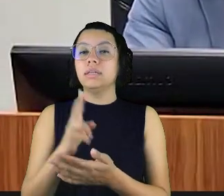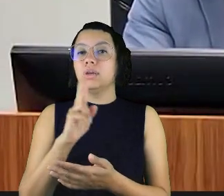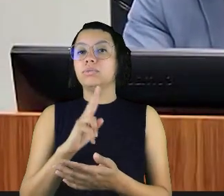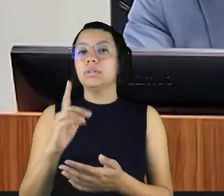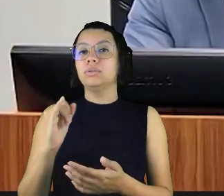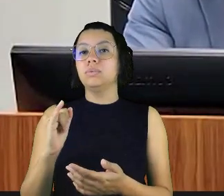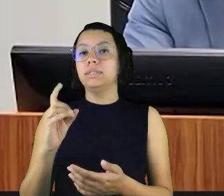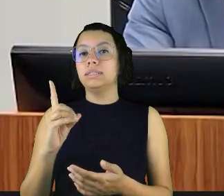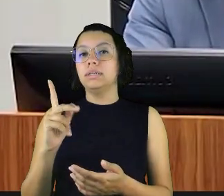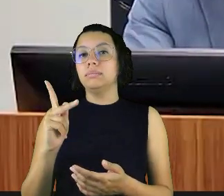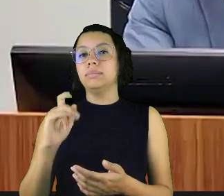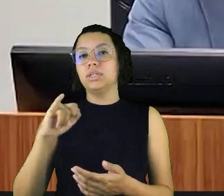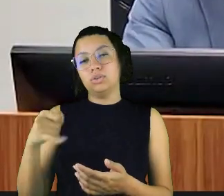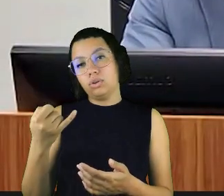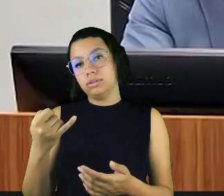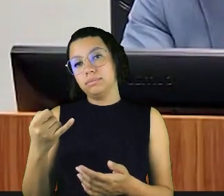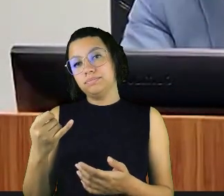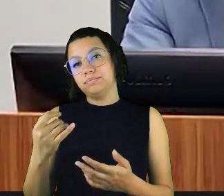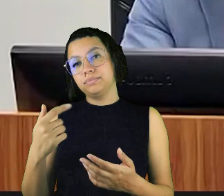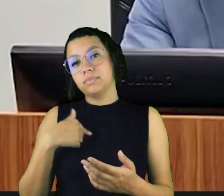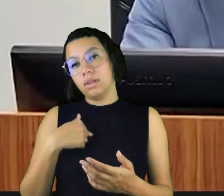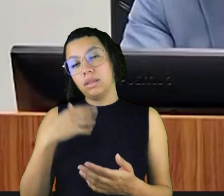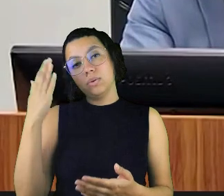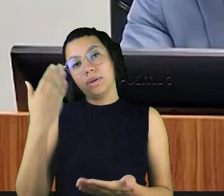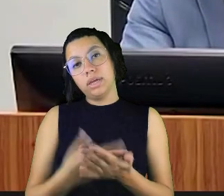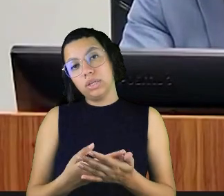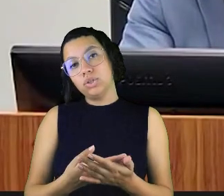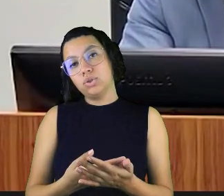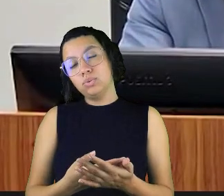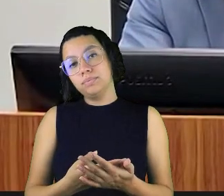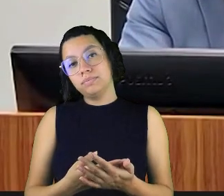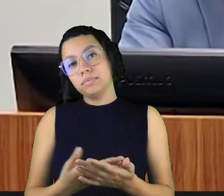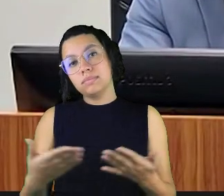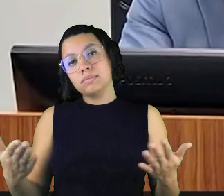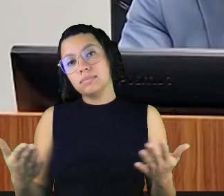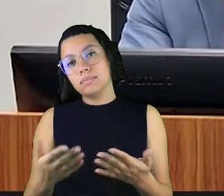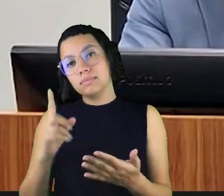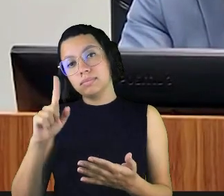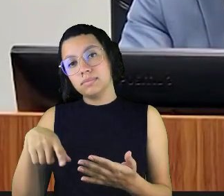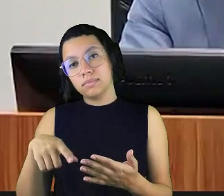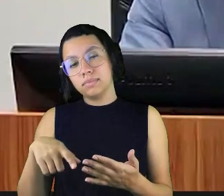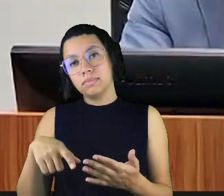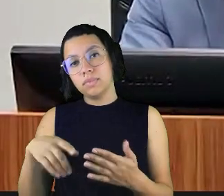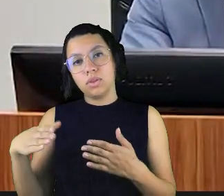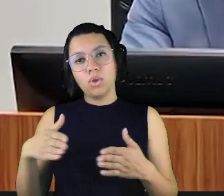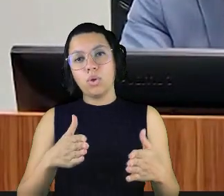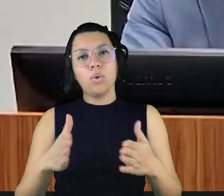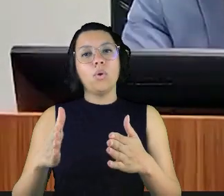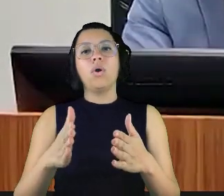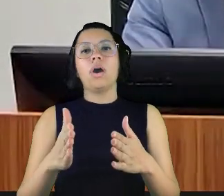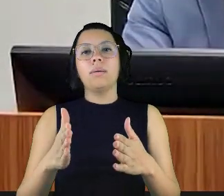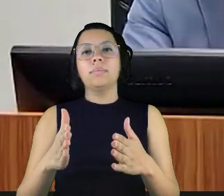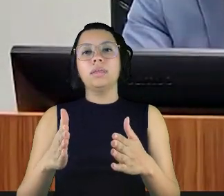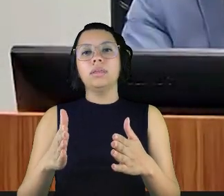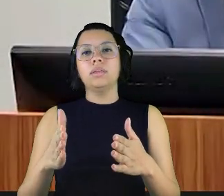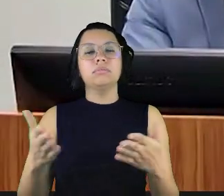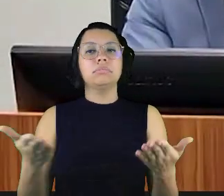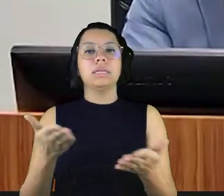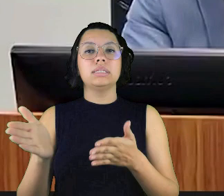Eu acredito que esse seria um encaminhamento, pelo menos nesse momento provisório em que a gente se